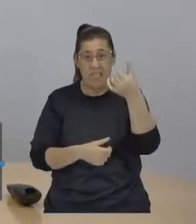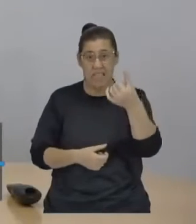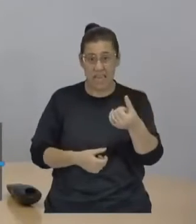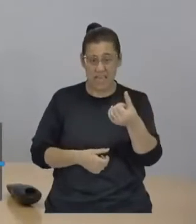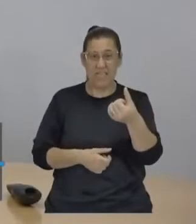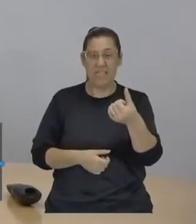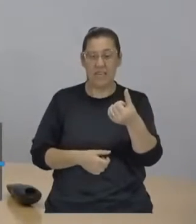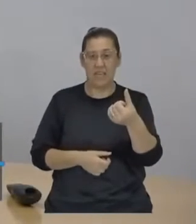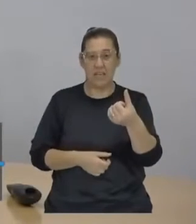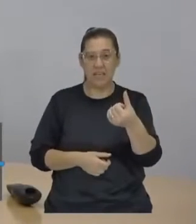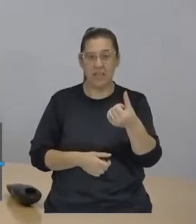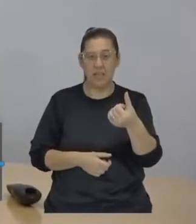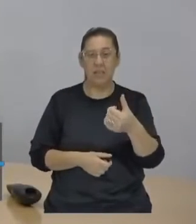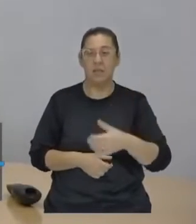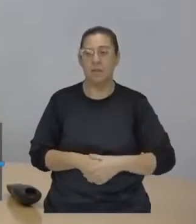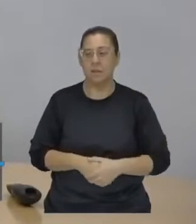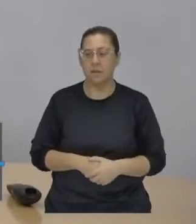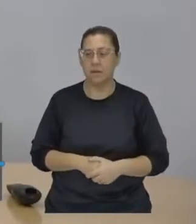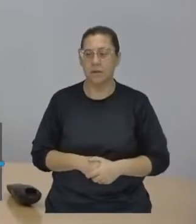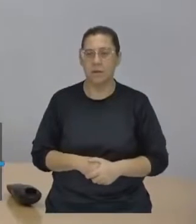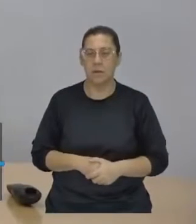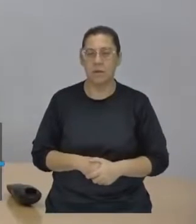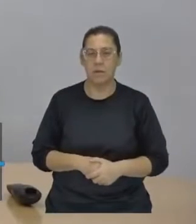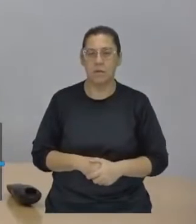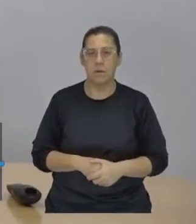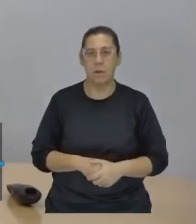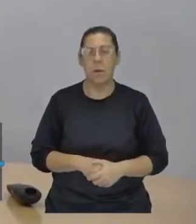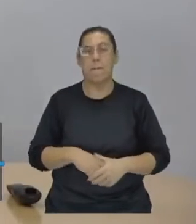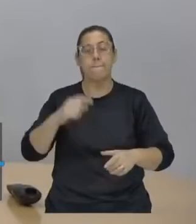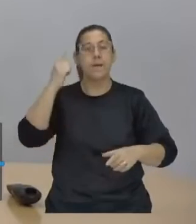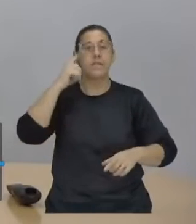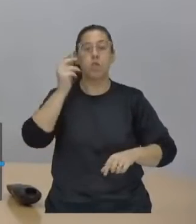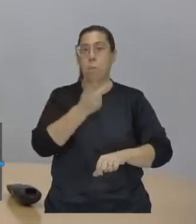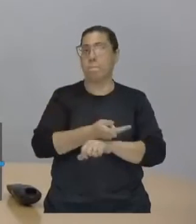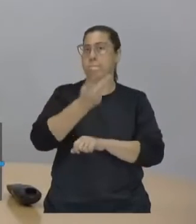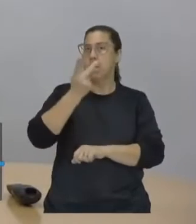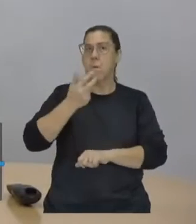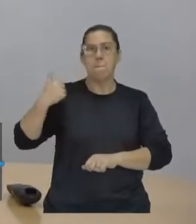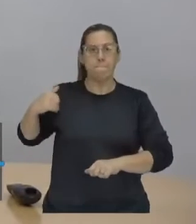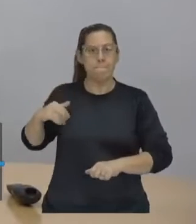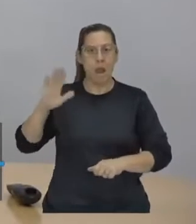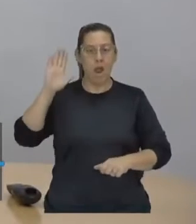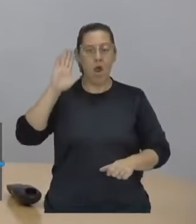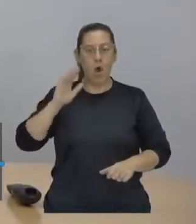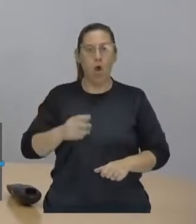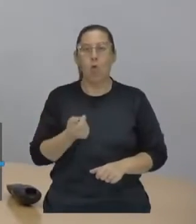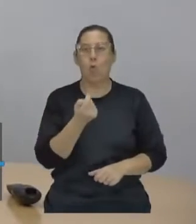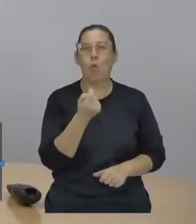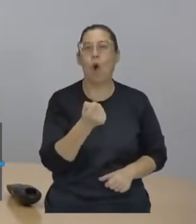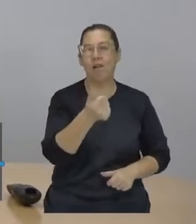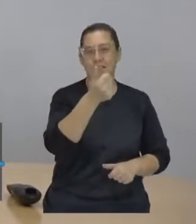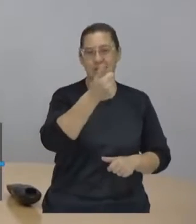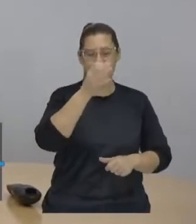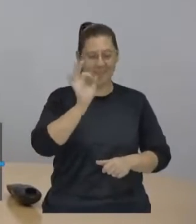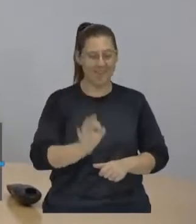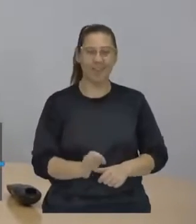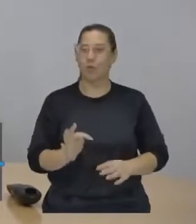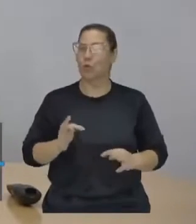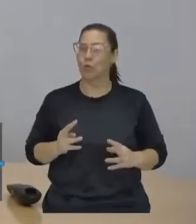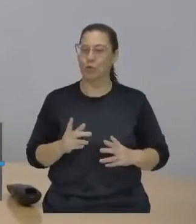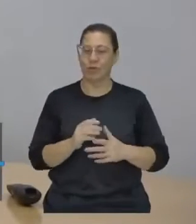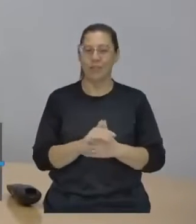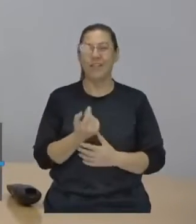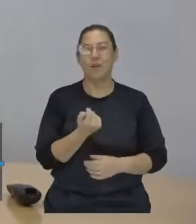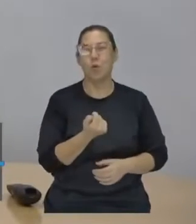Na Mega Sena, você queria acertar 6. Vamos pensar só no prêmio máximo. Aí você fala, eu quase acertei.